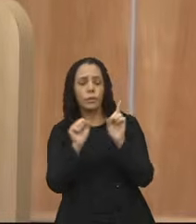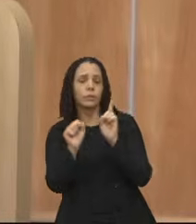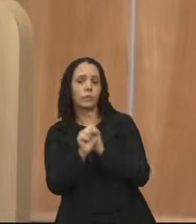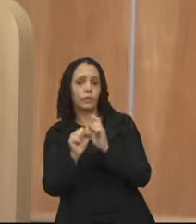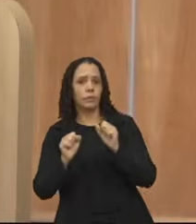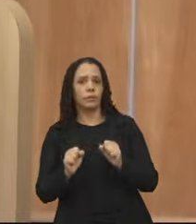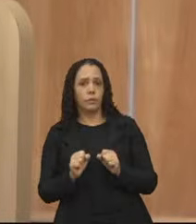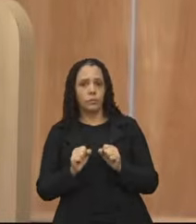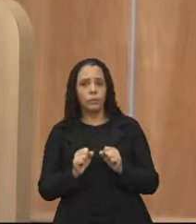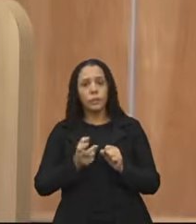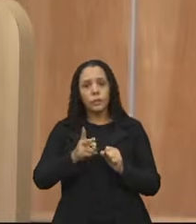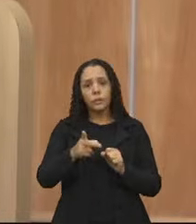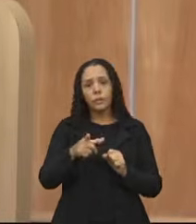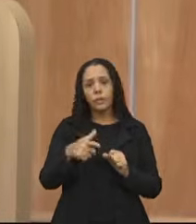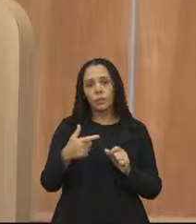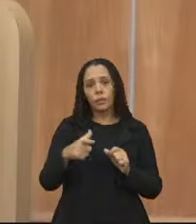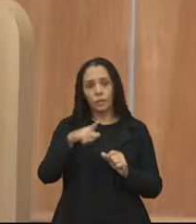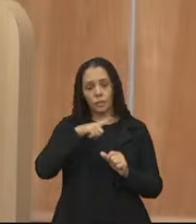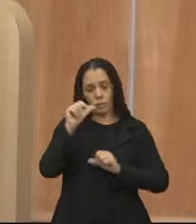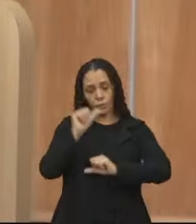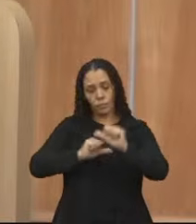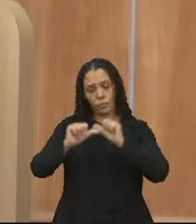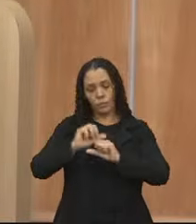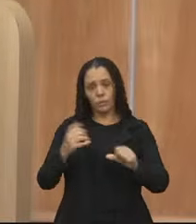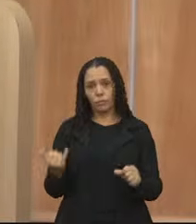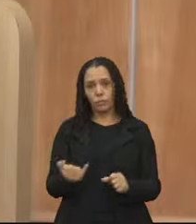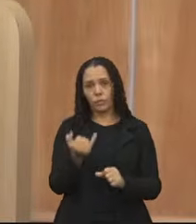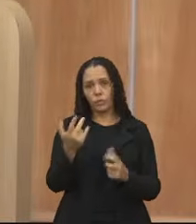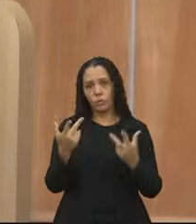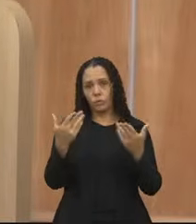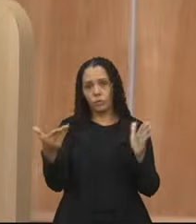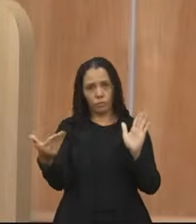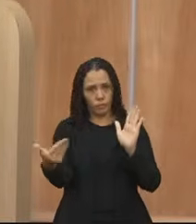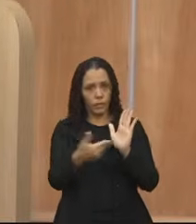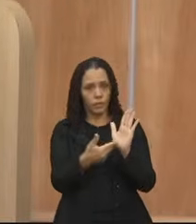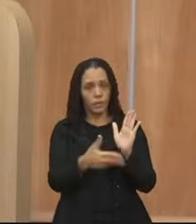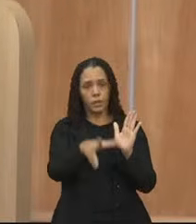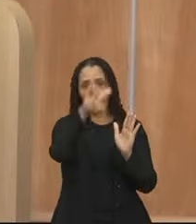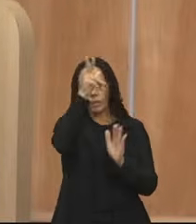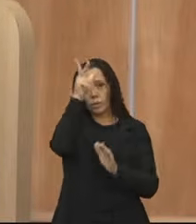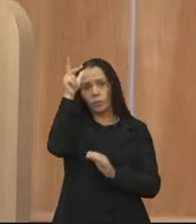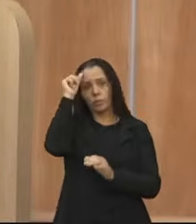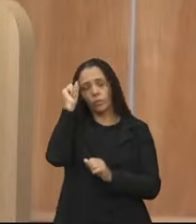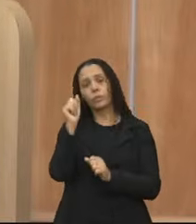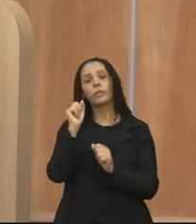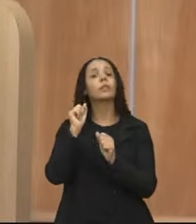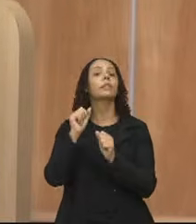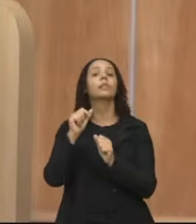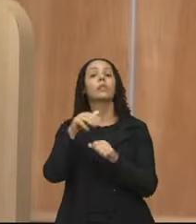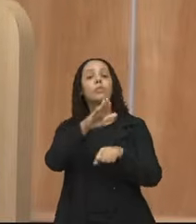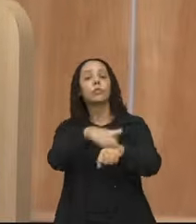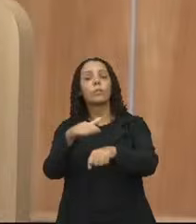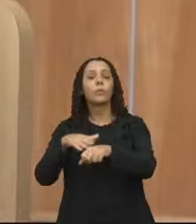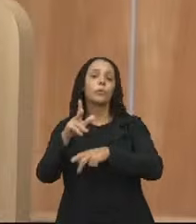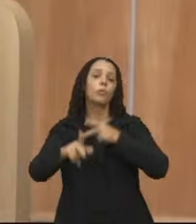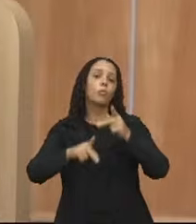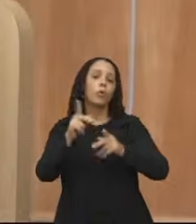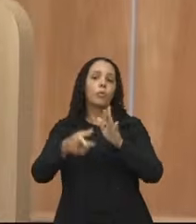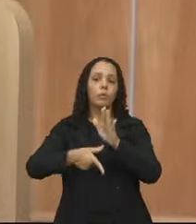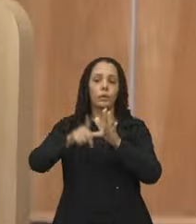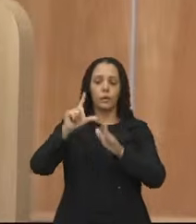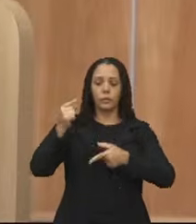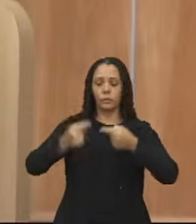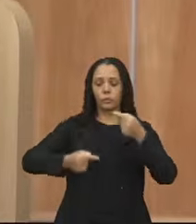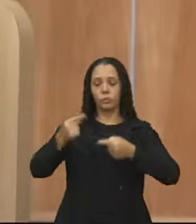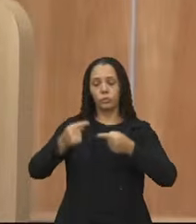Para que sempre que a gente tiver uma mudança tão significativa como a gente está tendo aqui, que a Prefeitura tome a iniciativa de chamar a comunidade para discutir, para